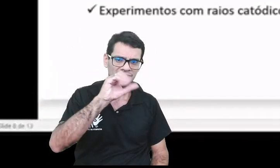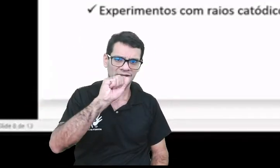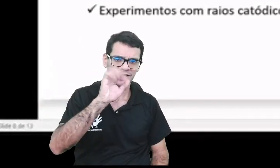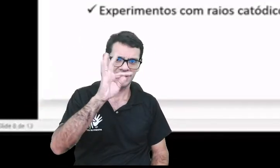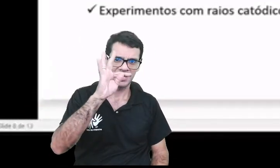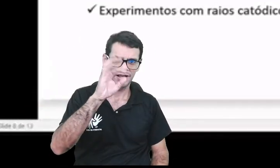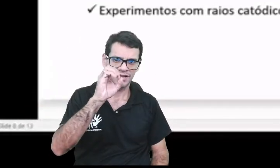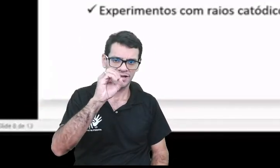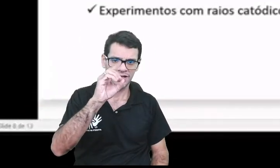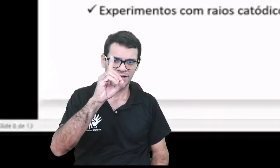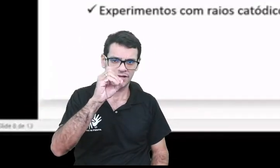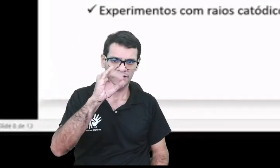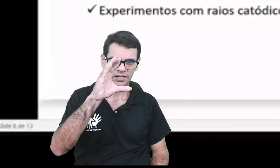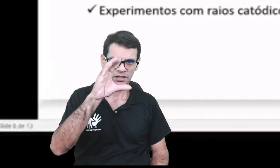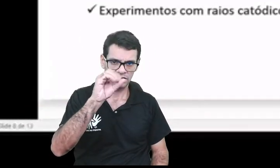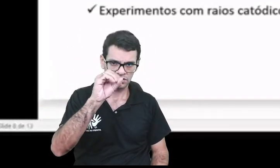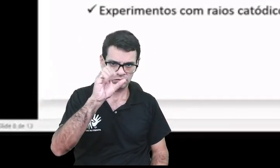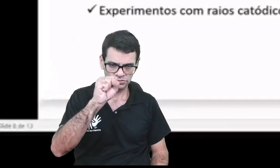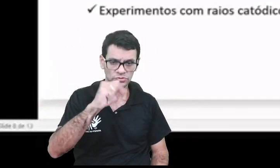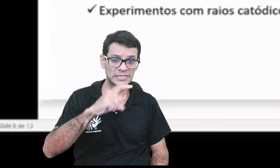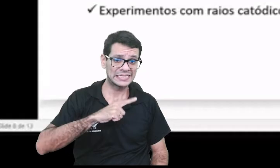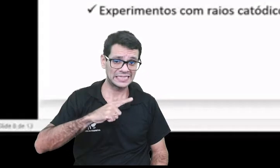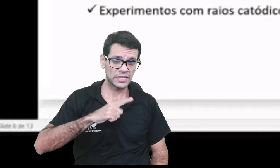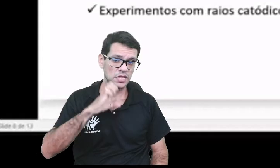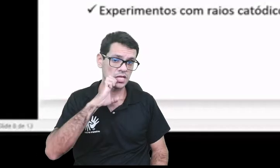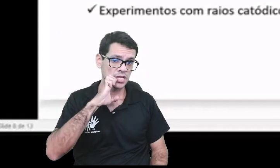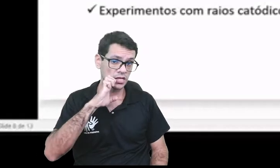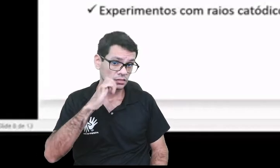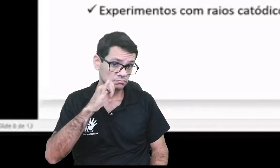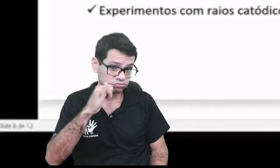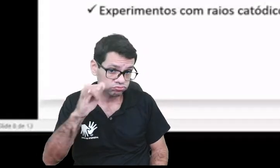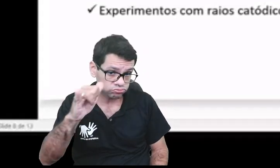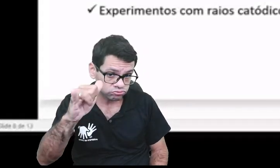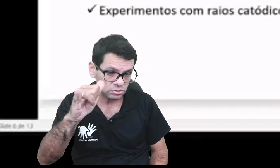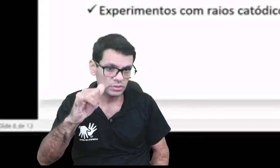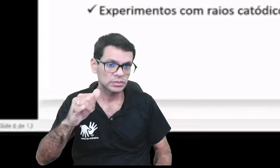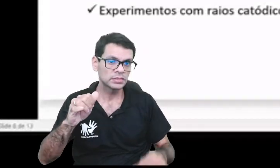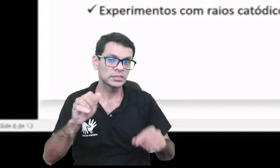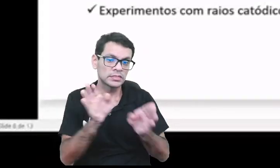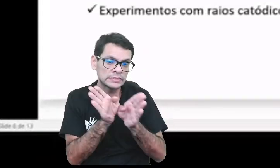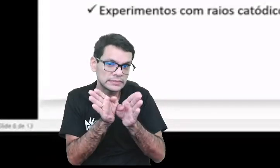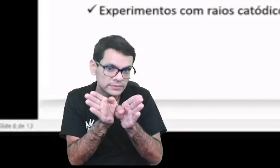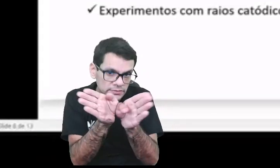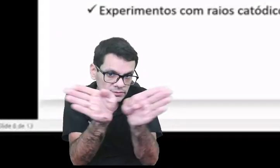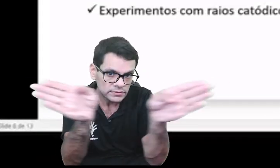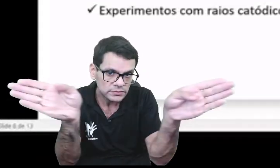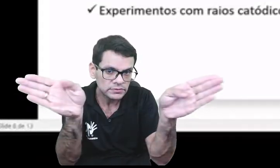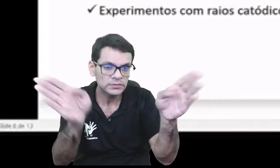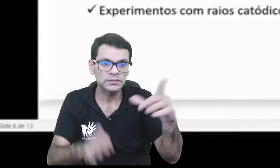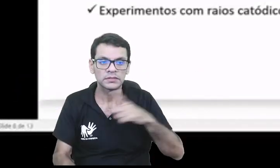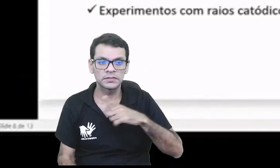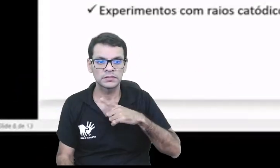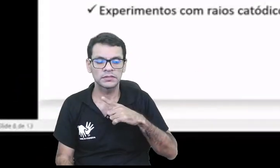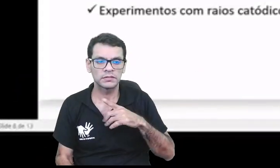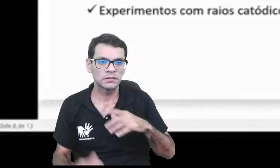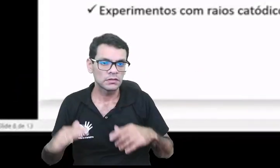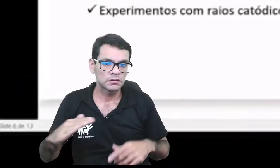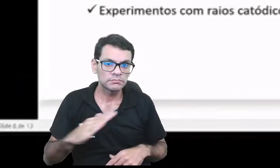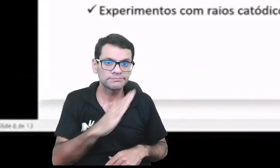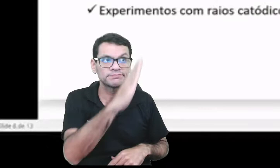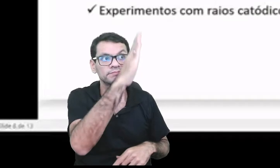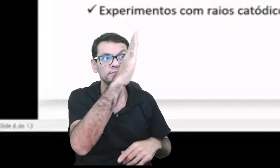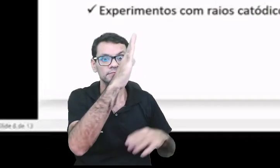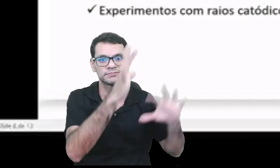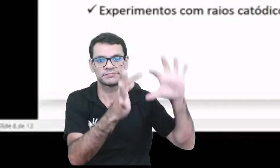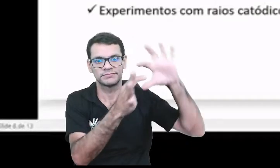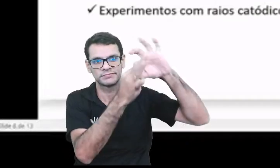é uma carga elétrica, eles desviam aqui, ele está desviando para qual lado? Para o